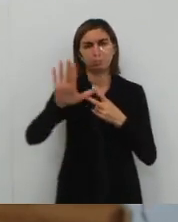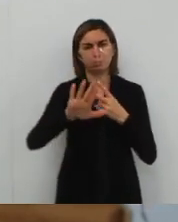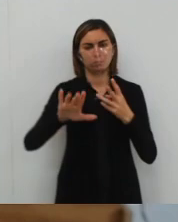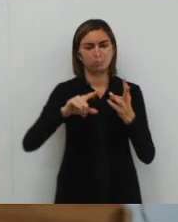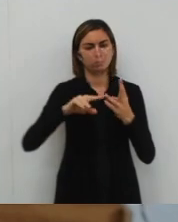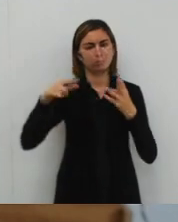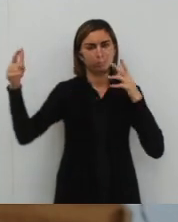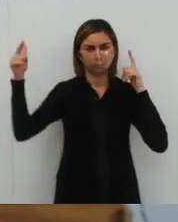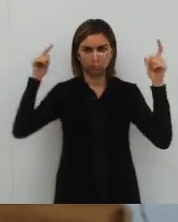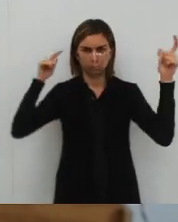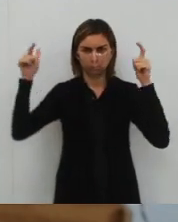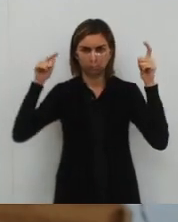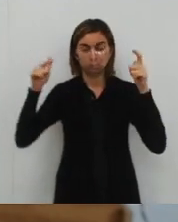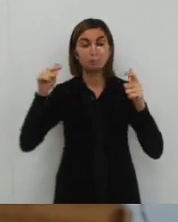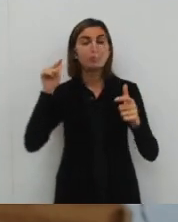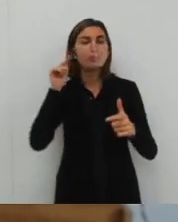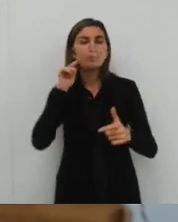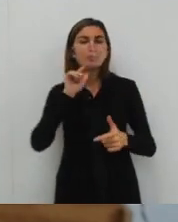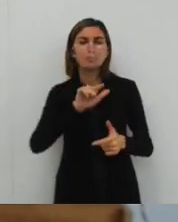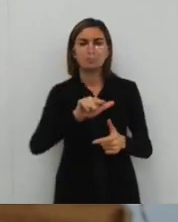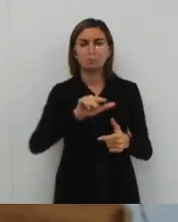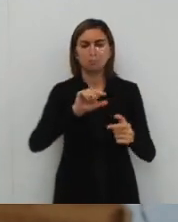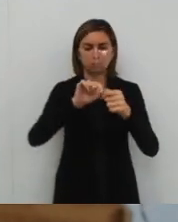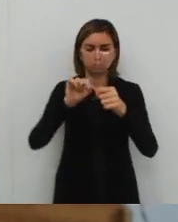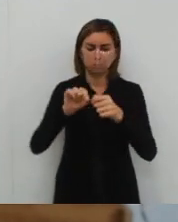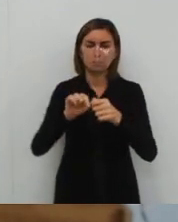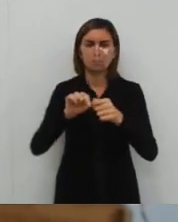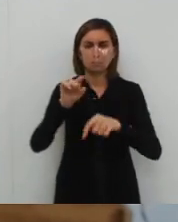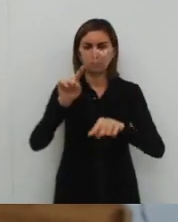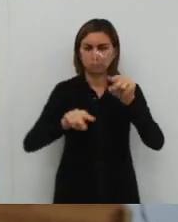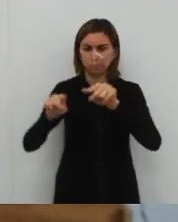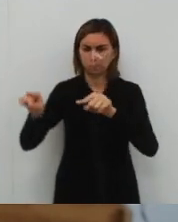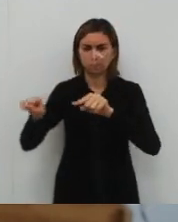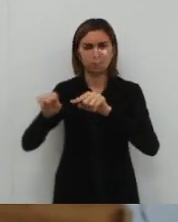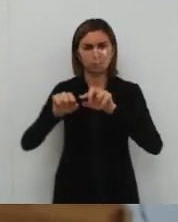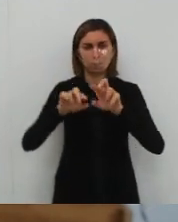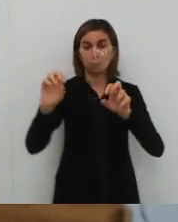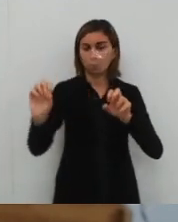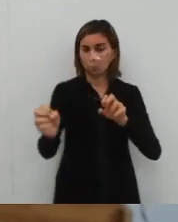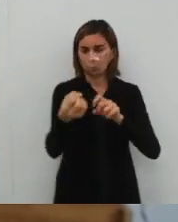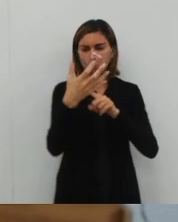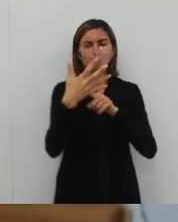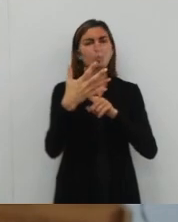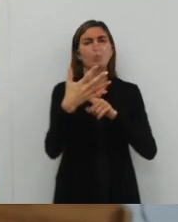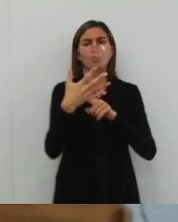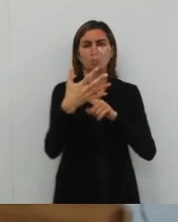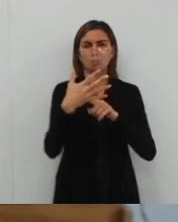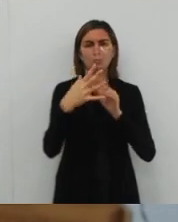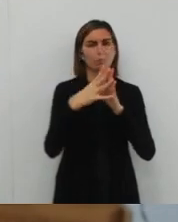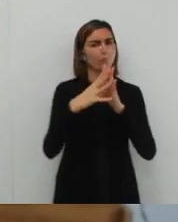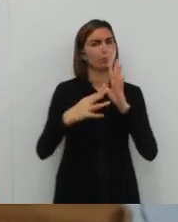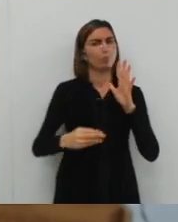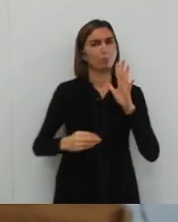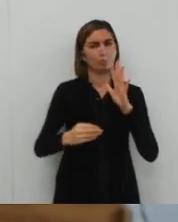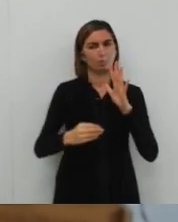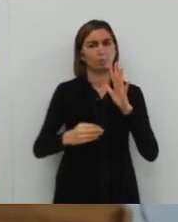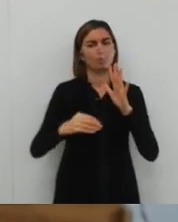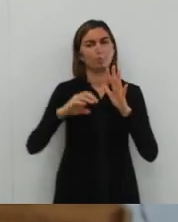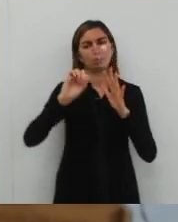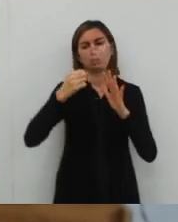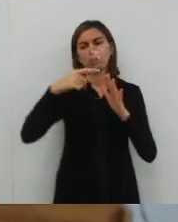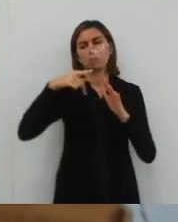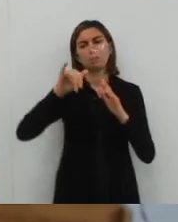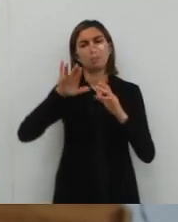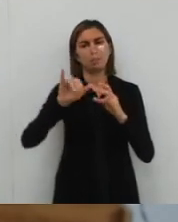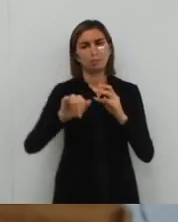do México, e ele conseguiu formar uma variedade, um novo modelo, uma nova espécie de